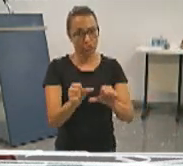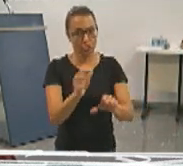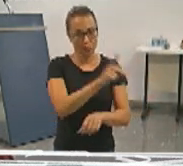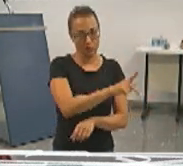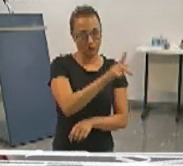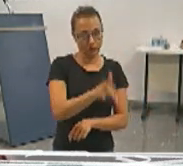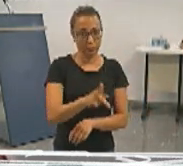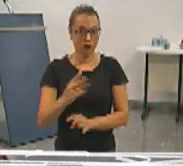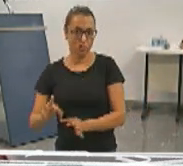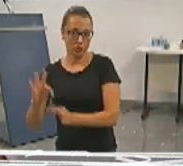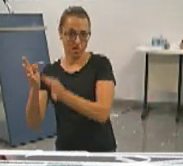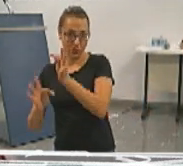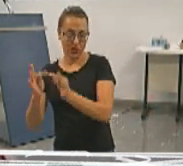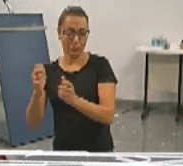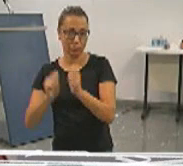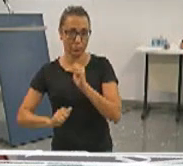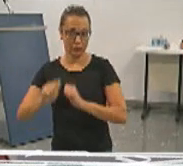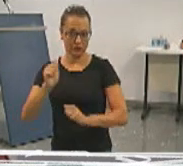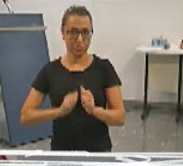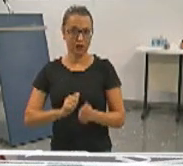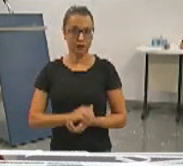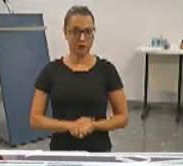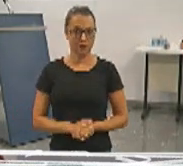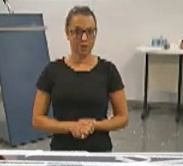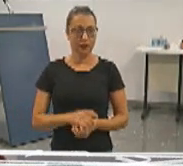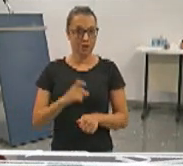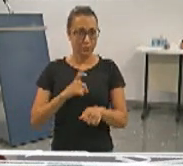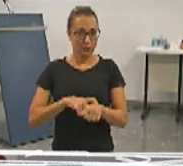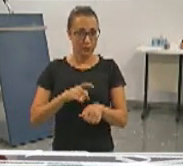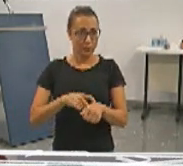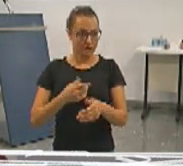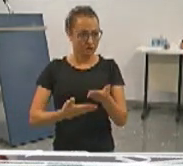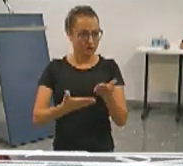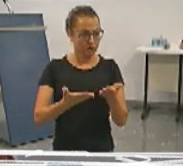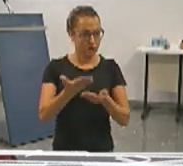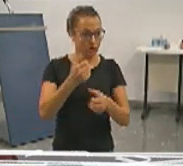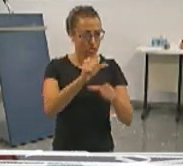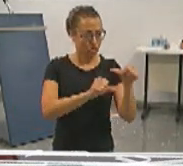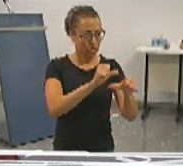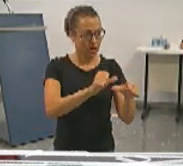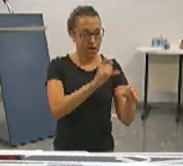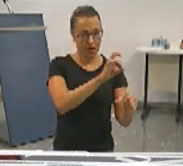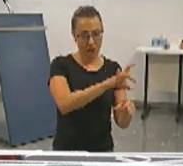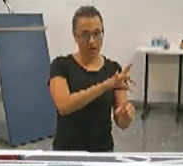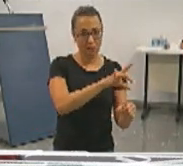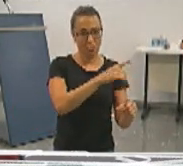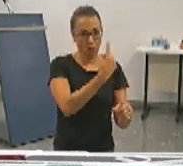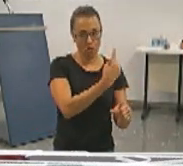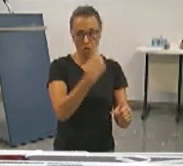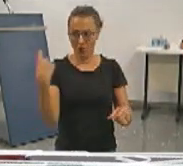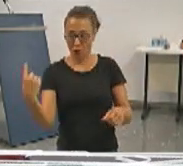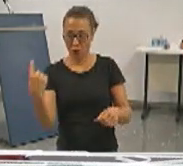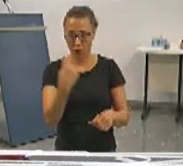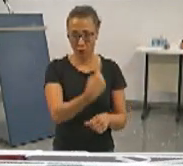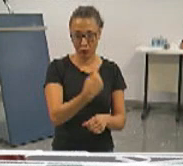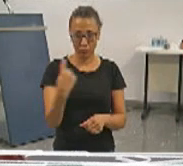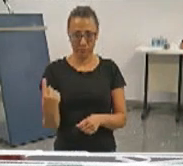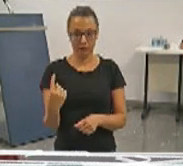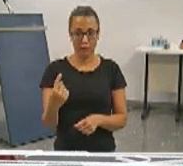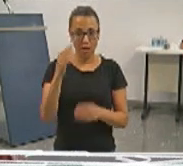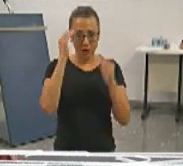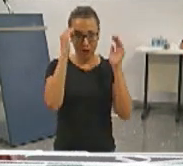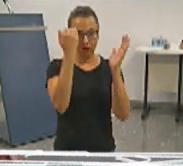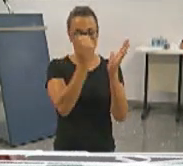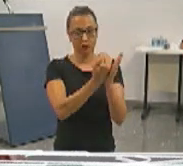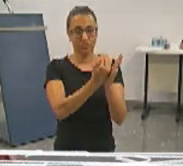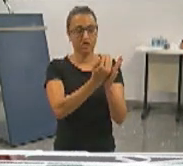e técnicos administrativos, tendo revezamento entre as duas a cada rodada. E nós vamos respeitar a sequência